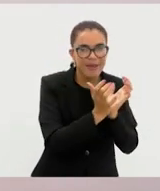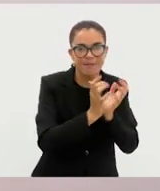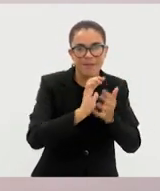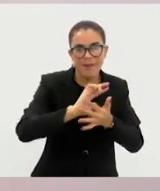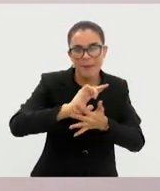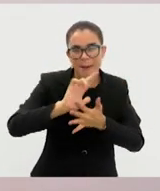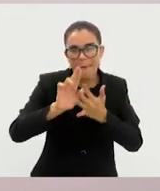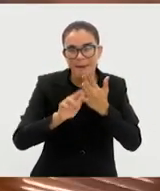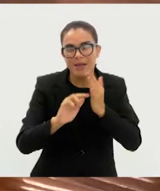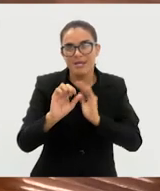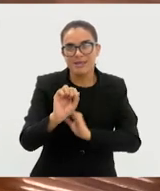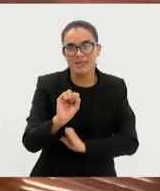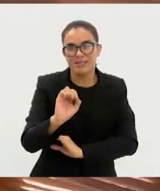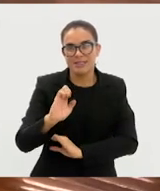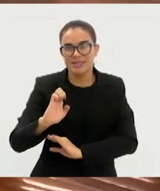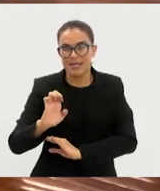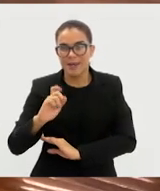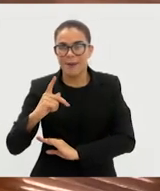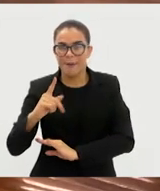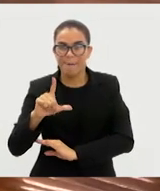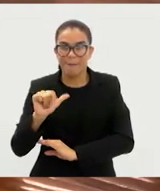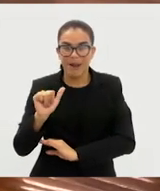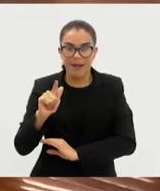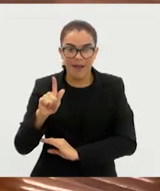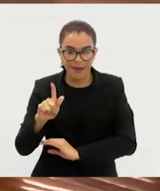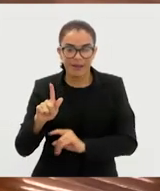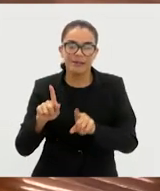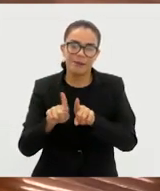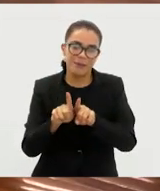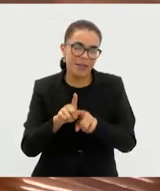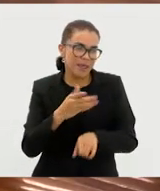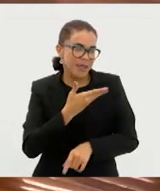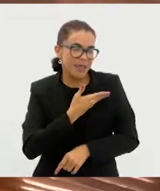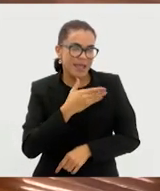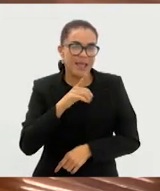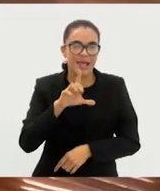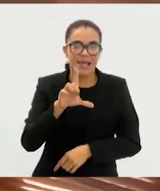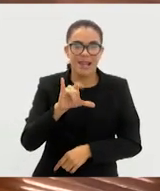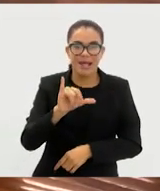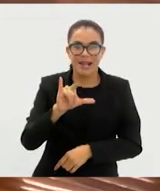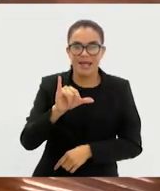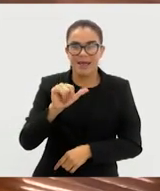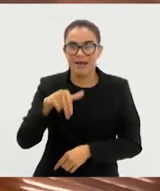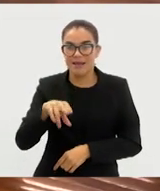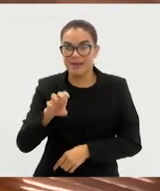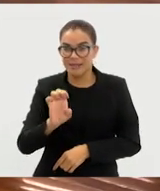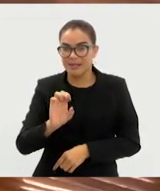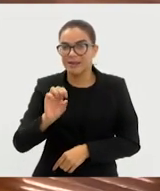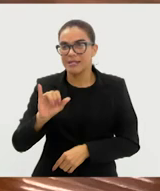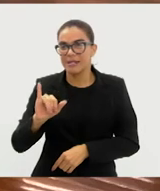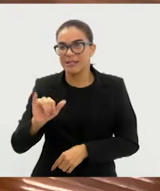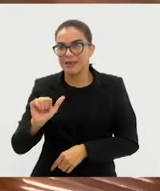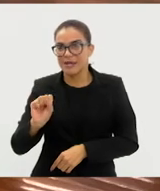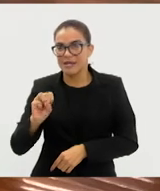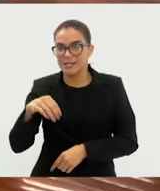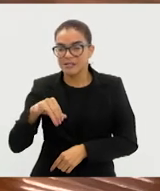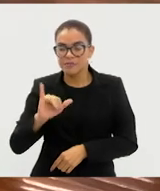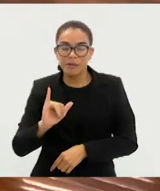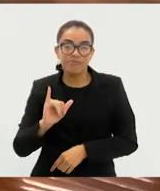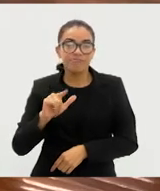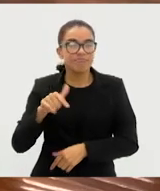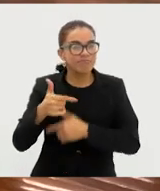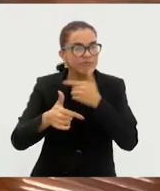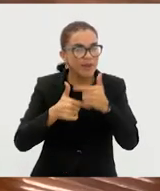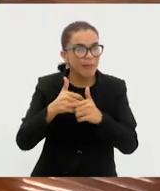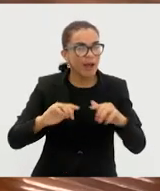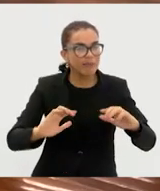até agradeço aqui a presença das representantes, da Liliane e da Yasmin, que a condução dos trabalhos vale muito disso, e a gente